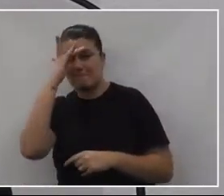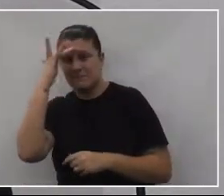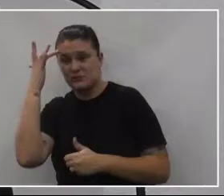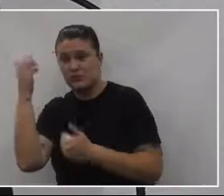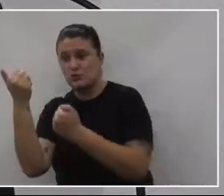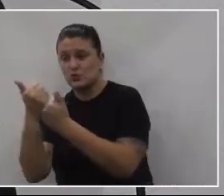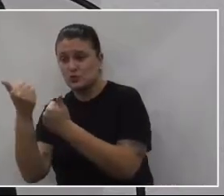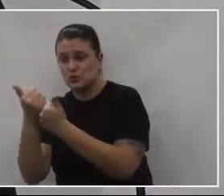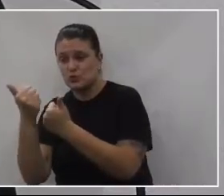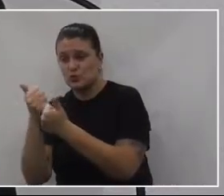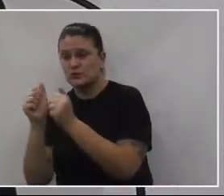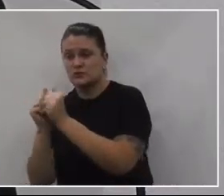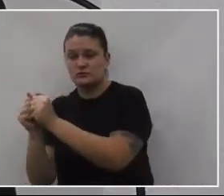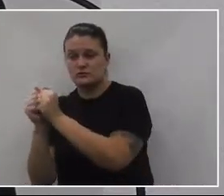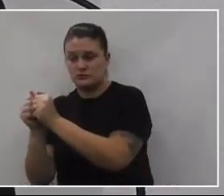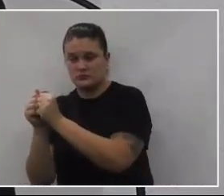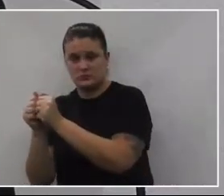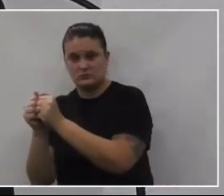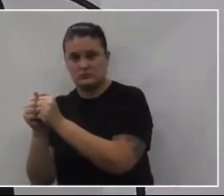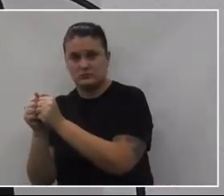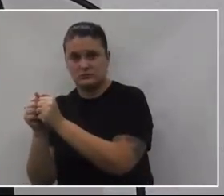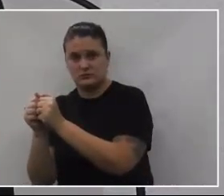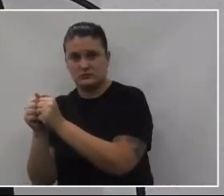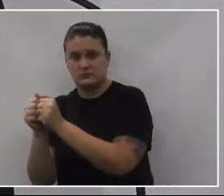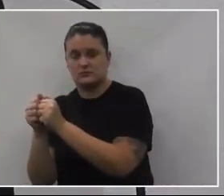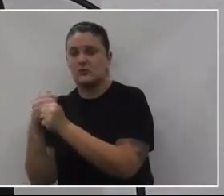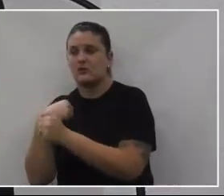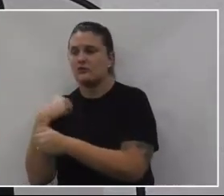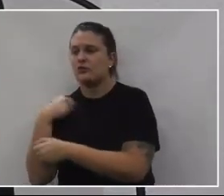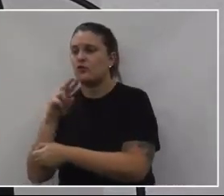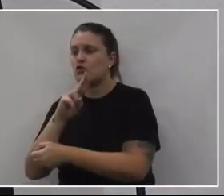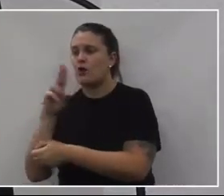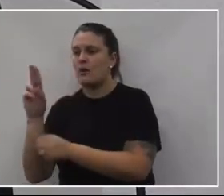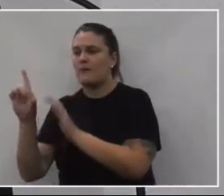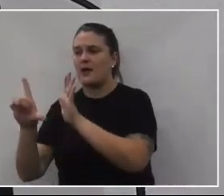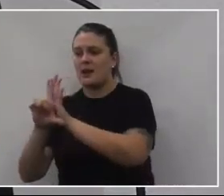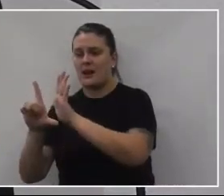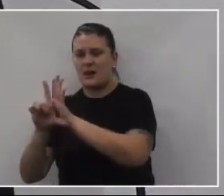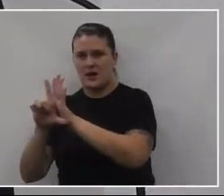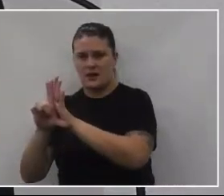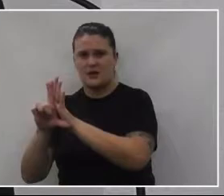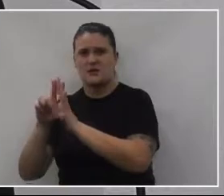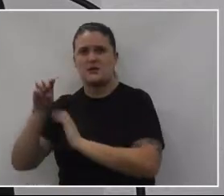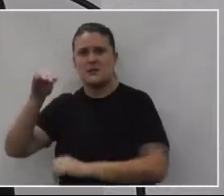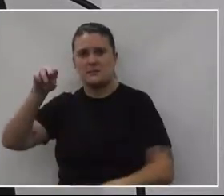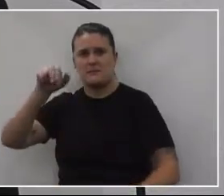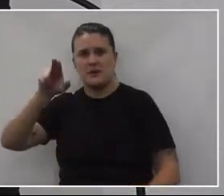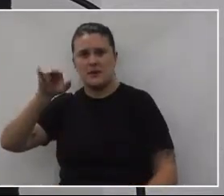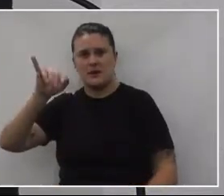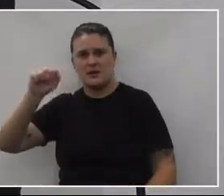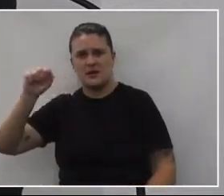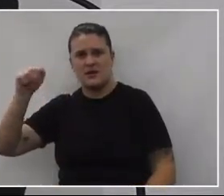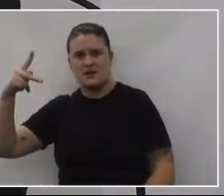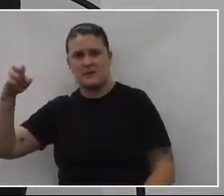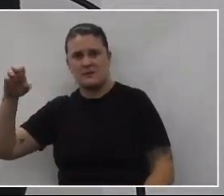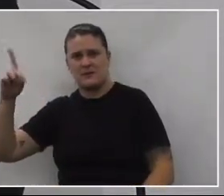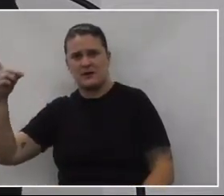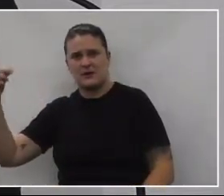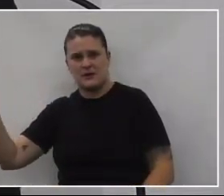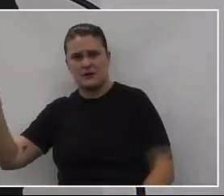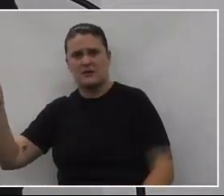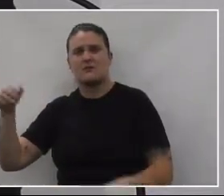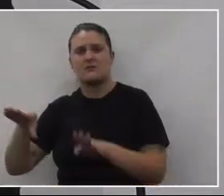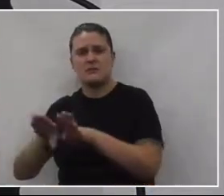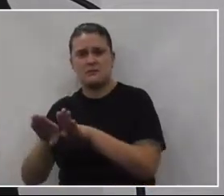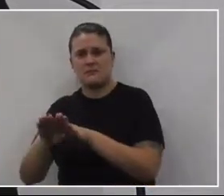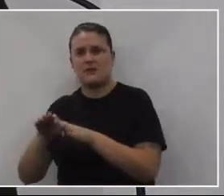que vai ficar do seu lado, e eu vou nomear, com base na Lei Maria da Penha, no Estatuto da Criança e do Adolescente, um advogado que vai atender gratuitamente essas